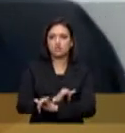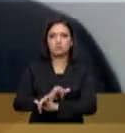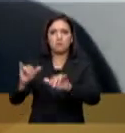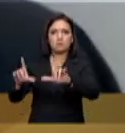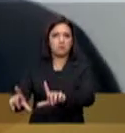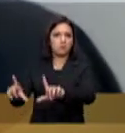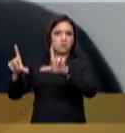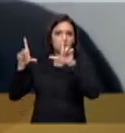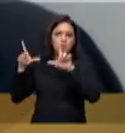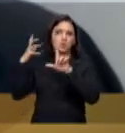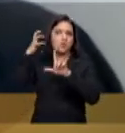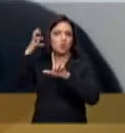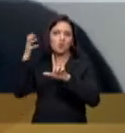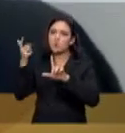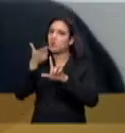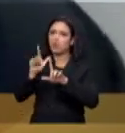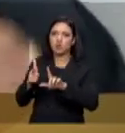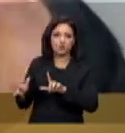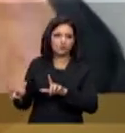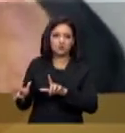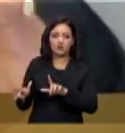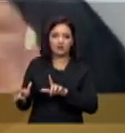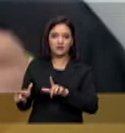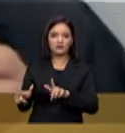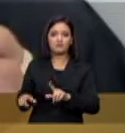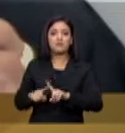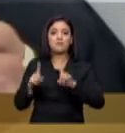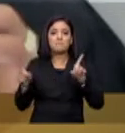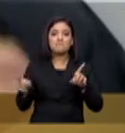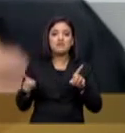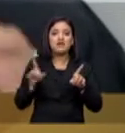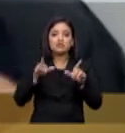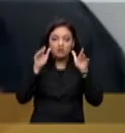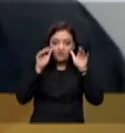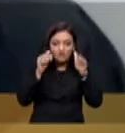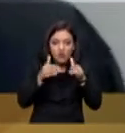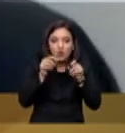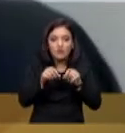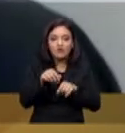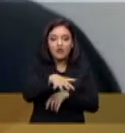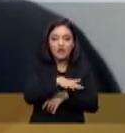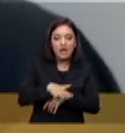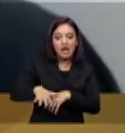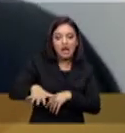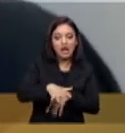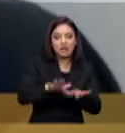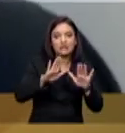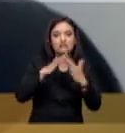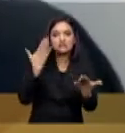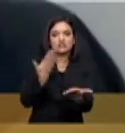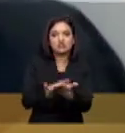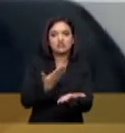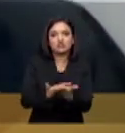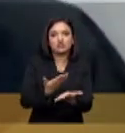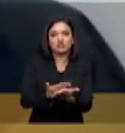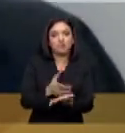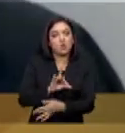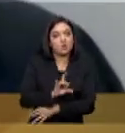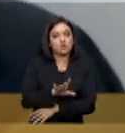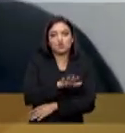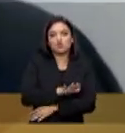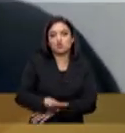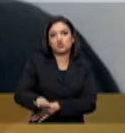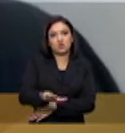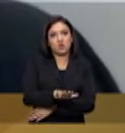no campo da radiodifusão brasileira e se limita objetivamente a disciplinar, de modo, como